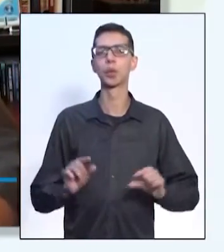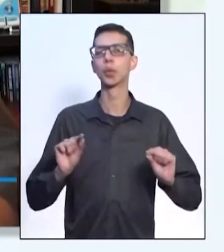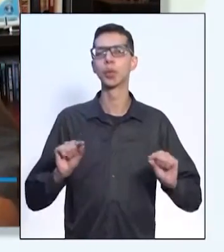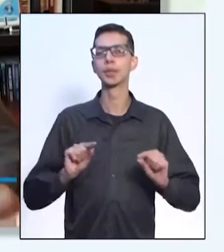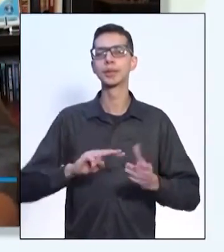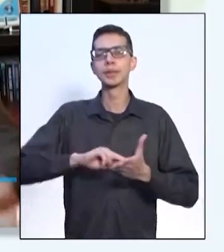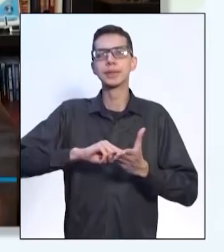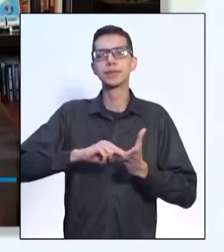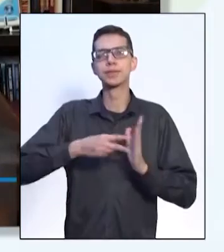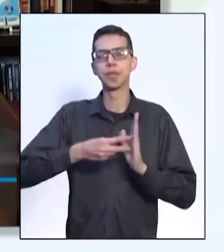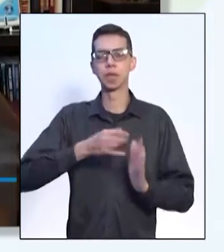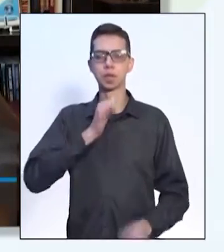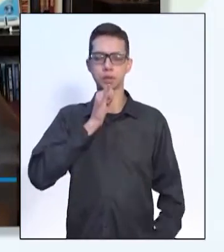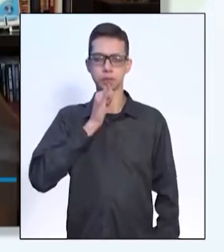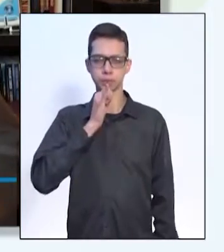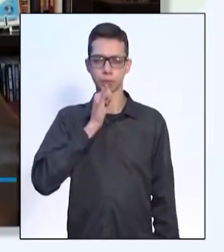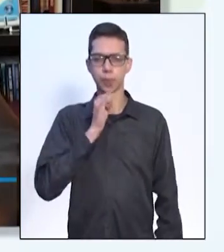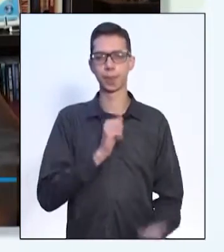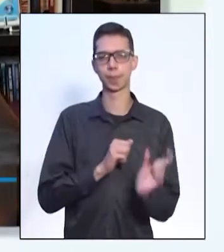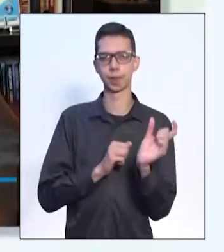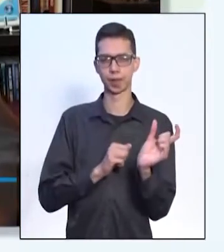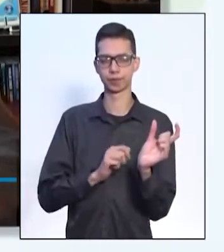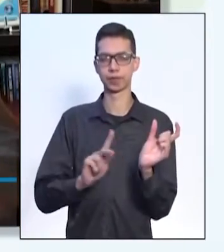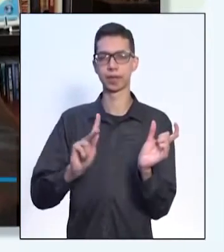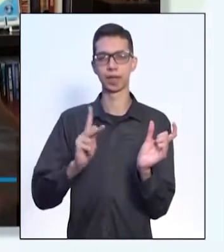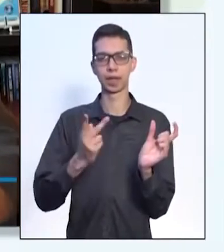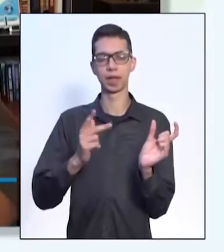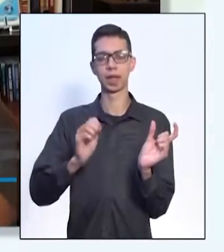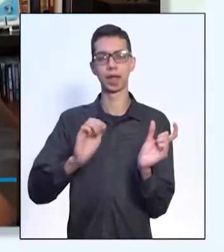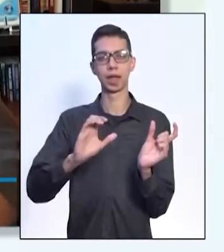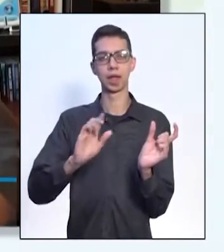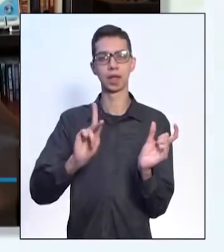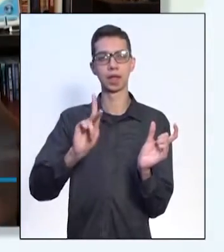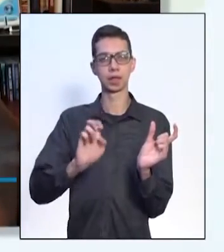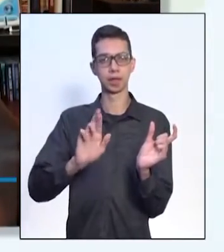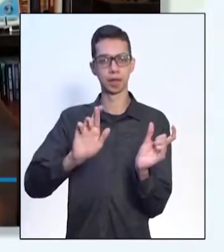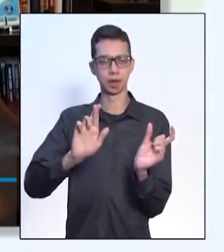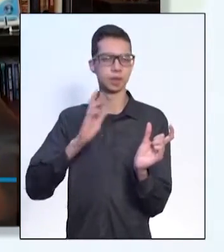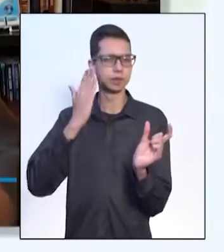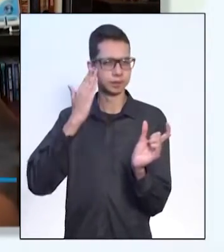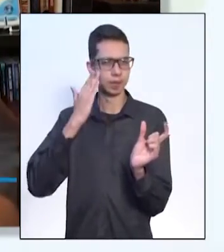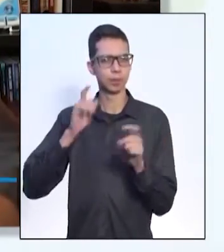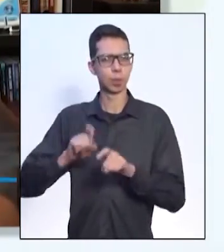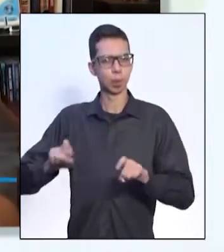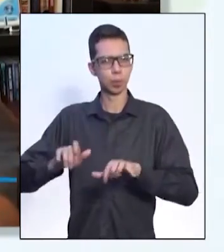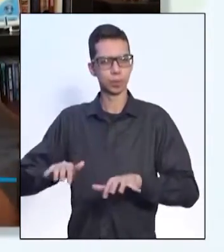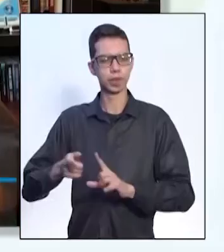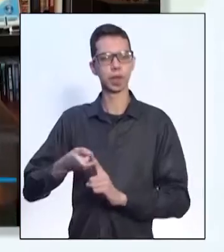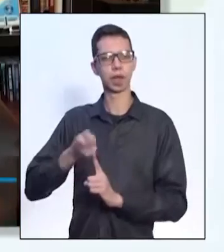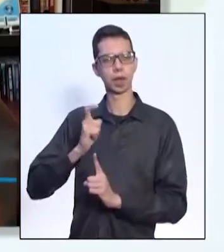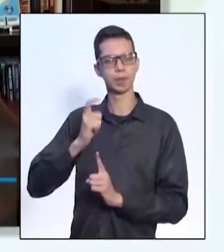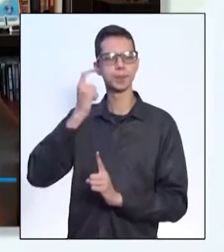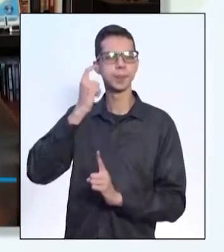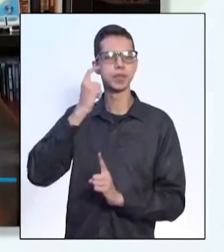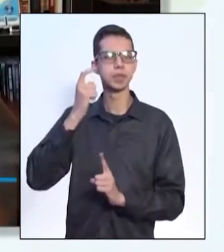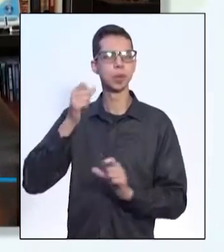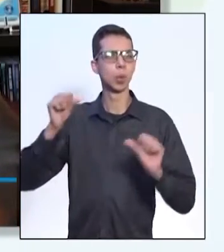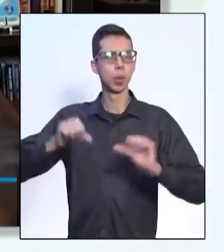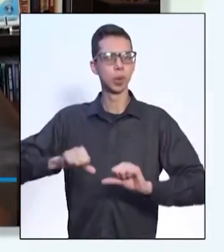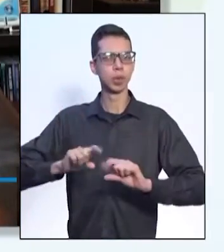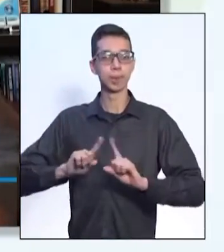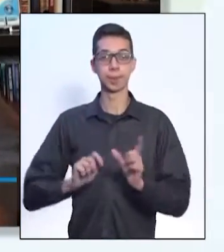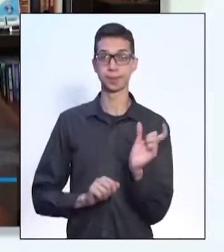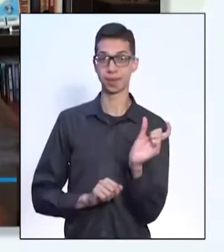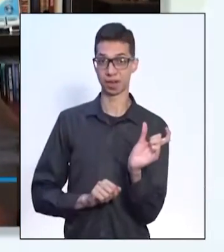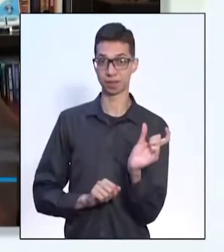isso? Nós normalmente escutamos esse termo na área da computação e associado a alguma coisa ruim. Mas hackear, que é